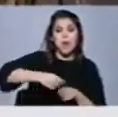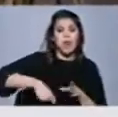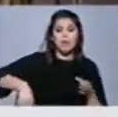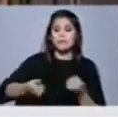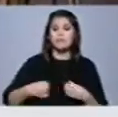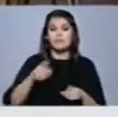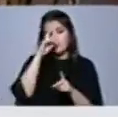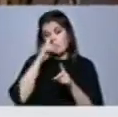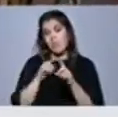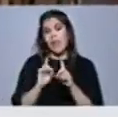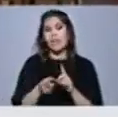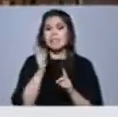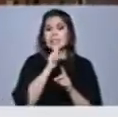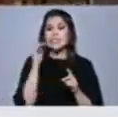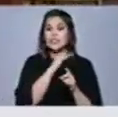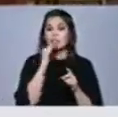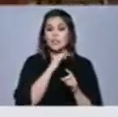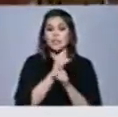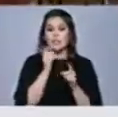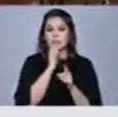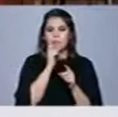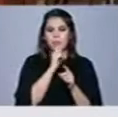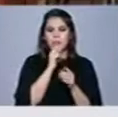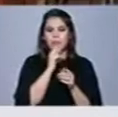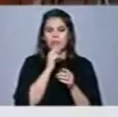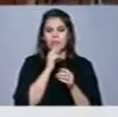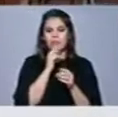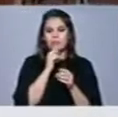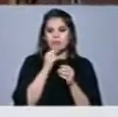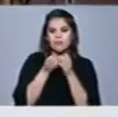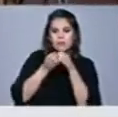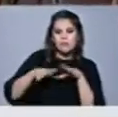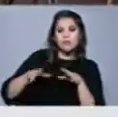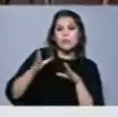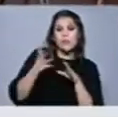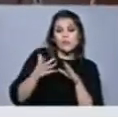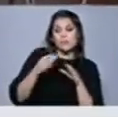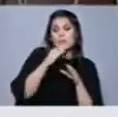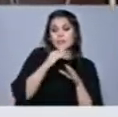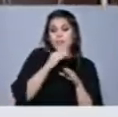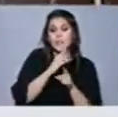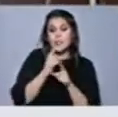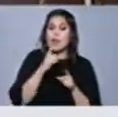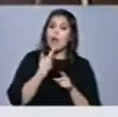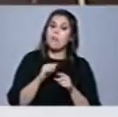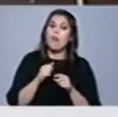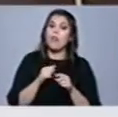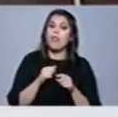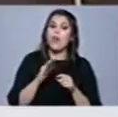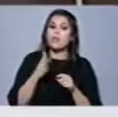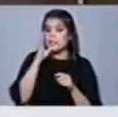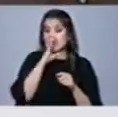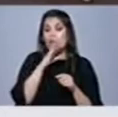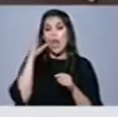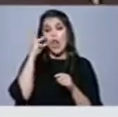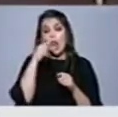mexendo para fazer a massa arrefecer, pois só podemos começar a juntar os ovos quando a massa já estiver fria. Não devemos juntar os ovos com a massa ainda quente.